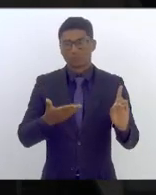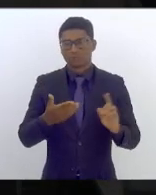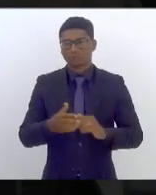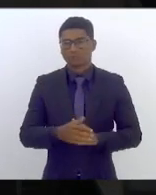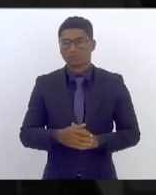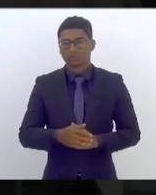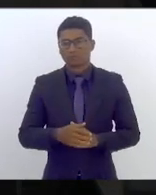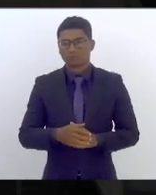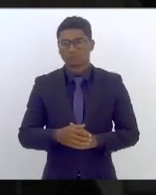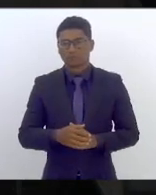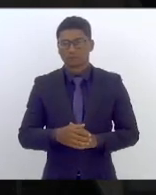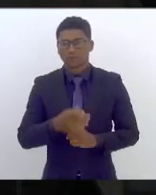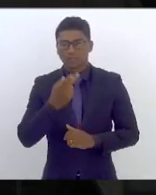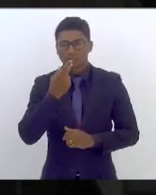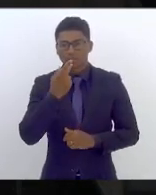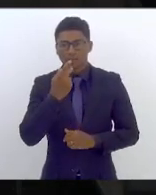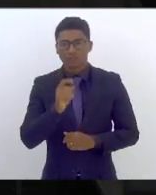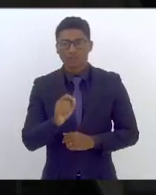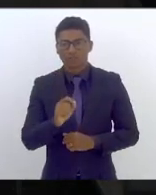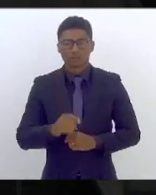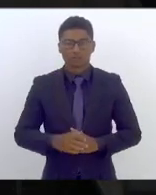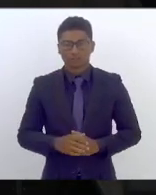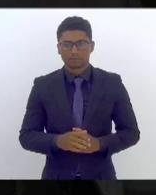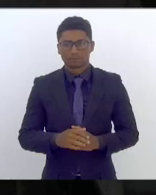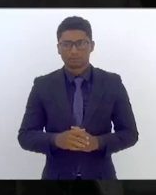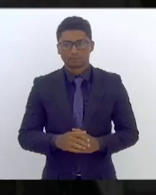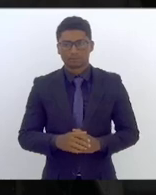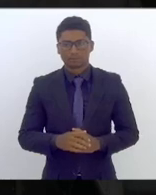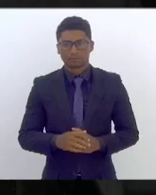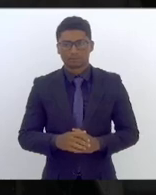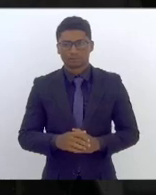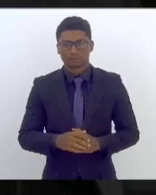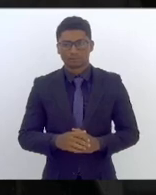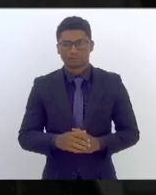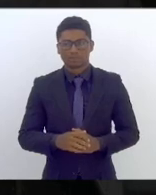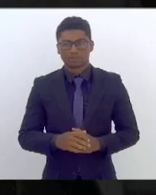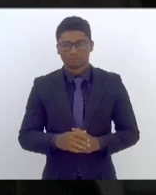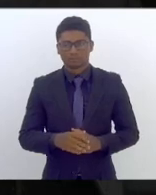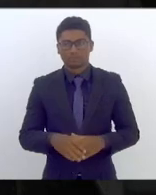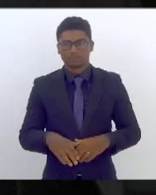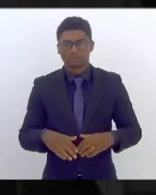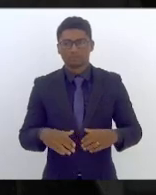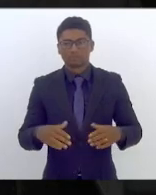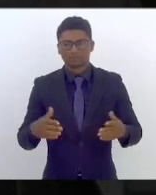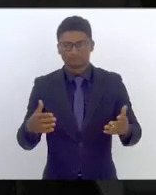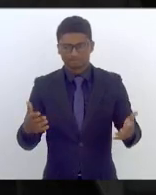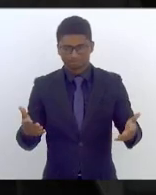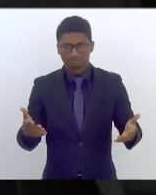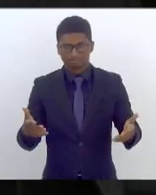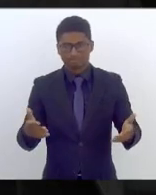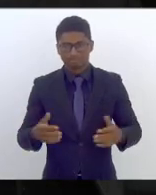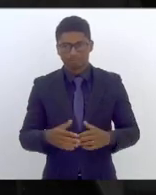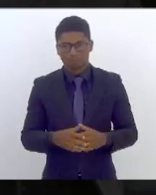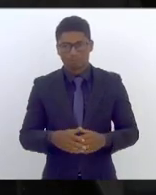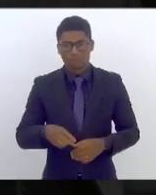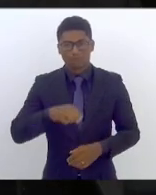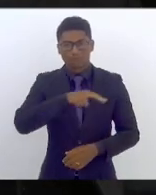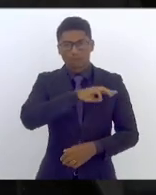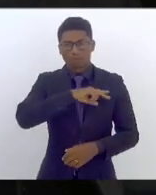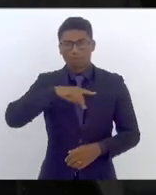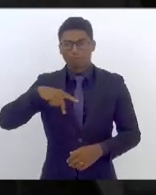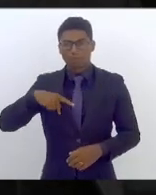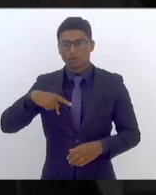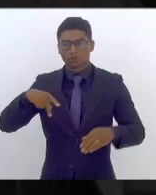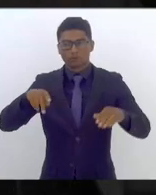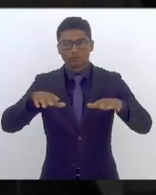que só o fato de ser aclamado por uma classe como Ministério Público